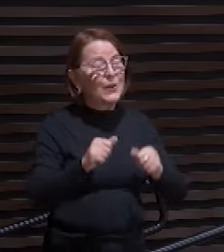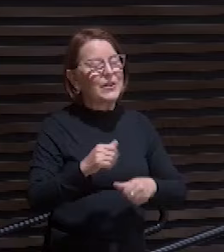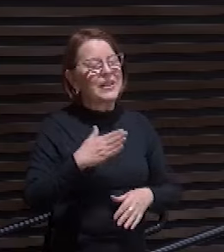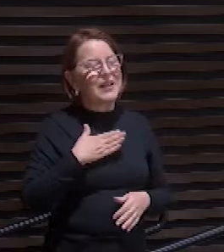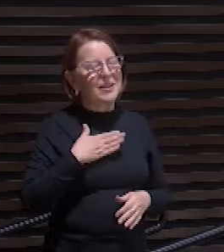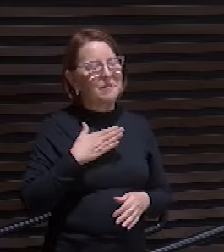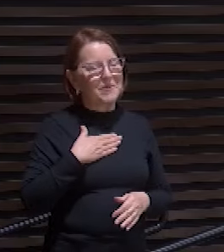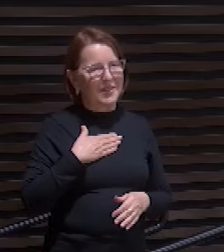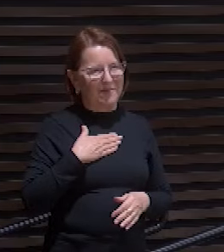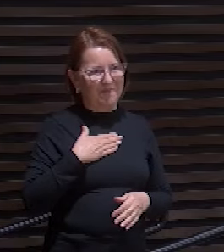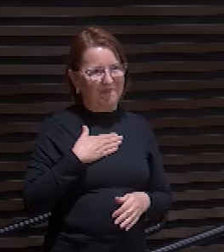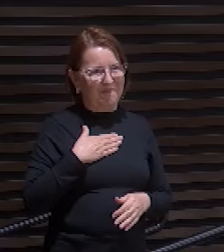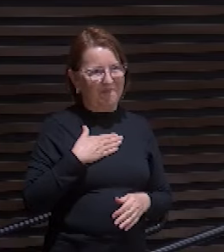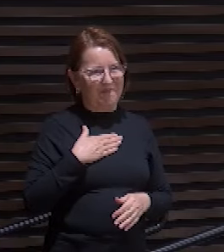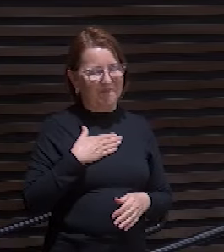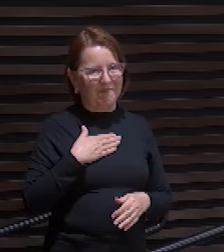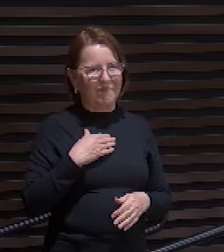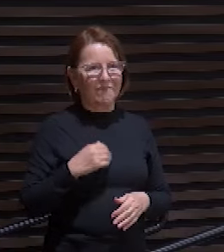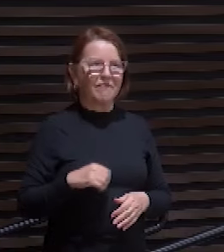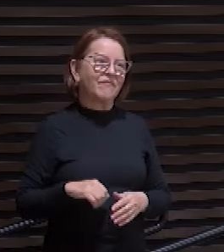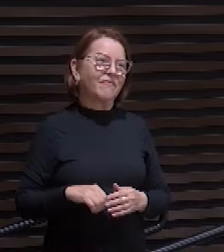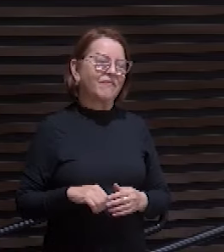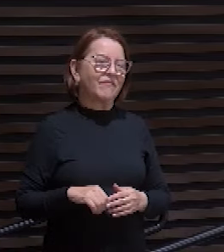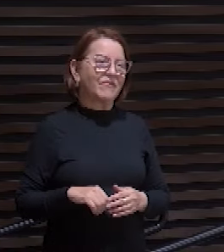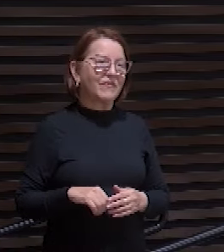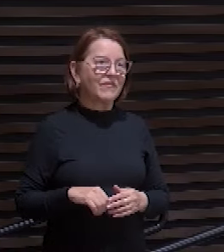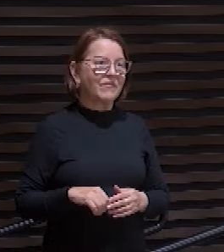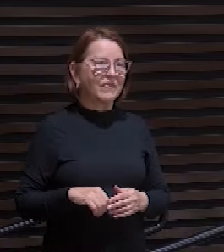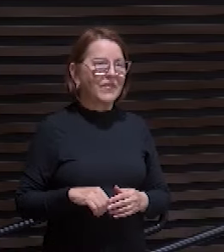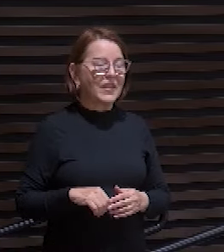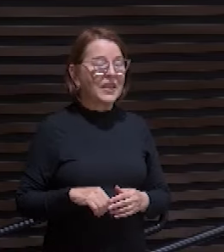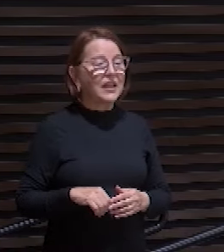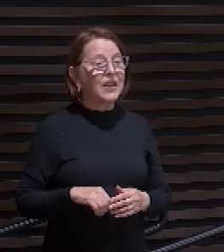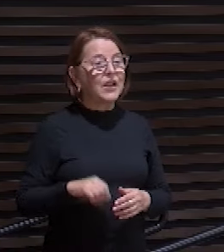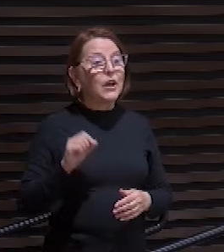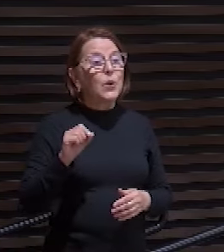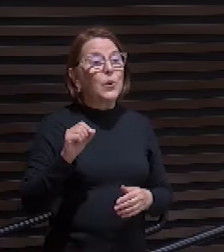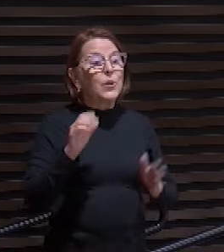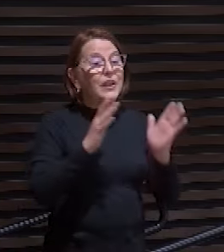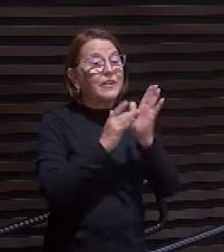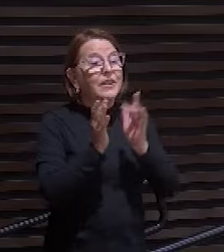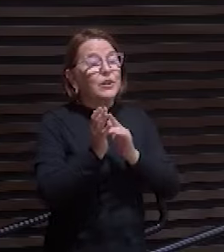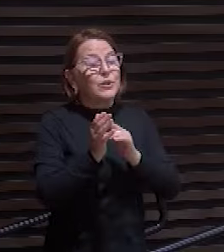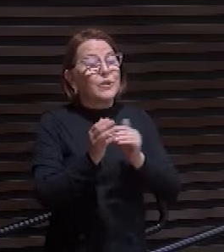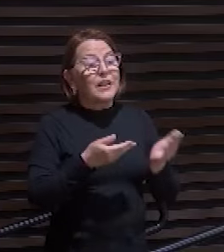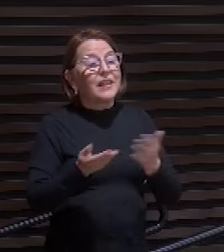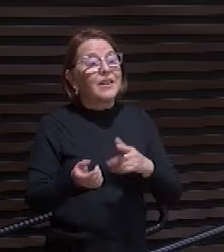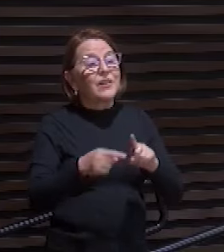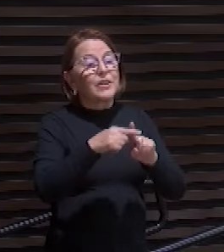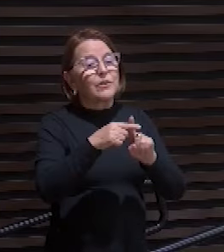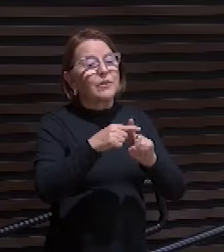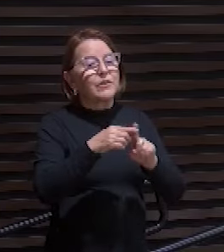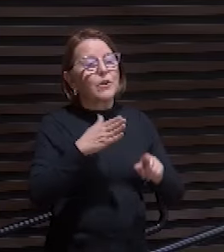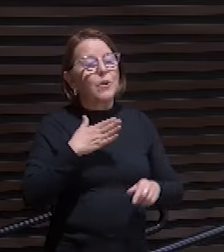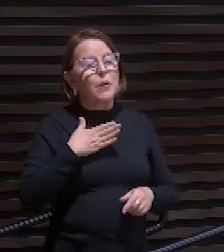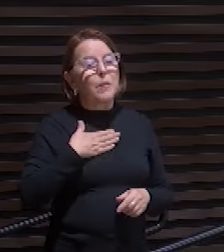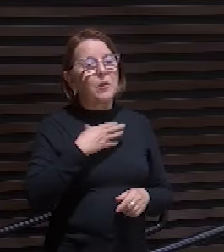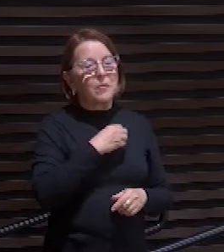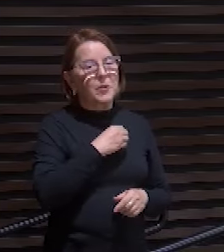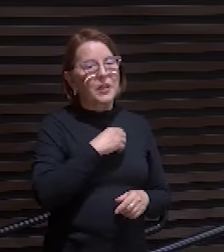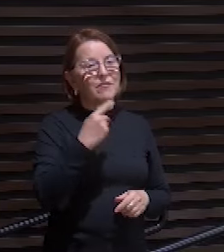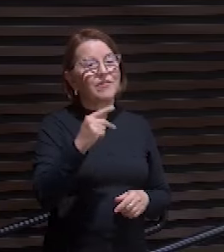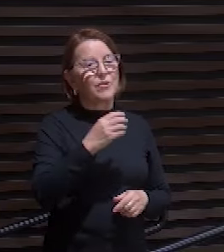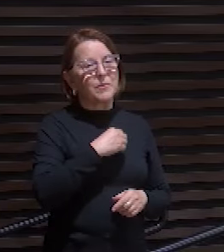todos a mim mesmo. O que Ele atraiu lá na cruz? O meu pecado, o nosso pecado. Essa natureza inquieta que